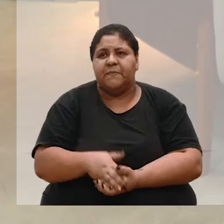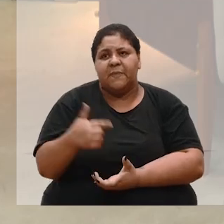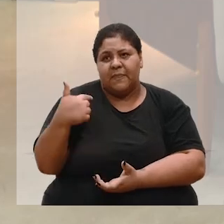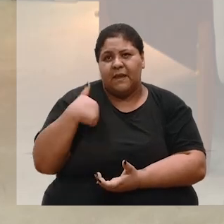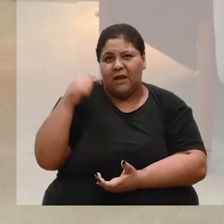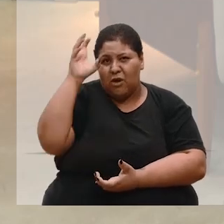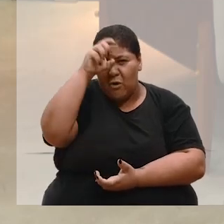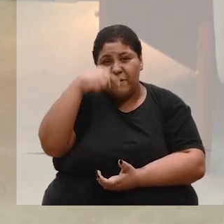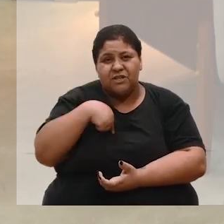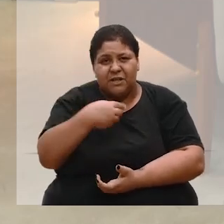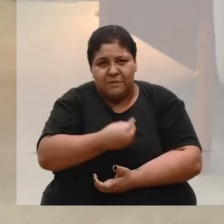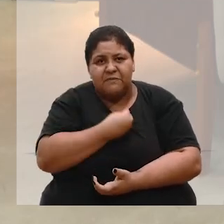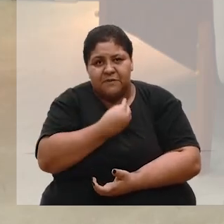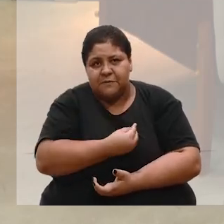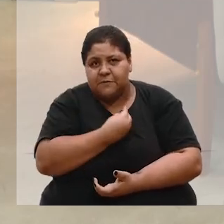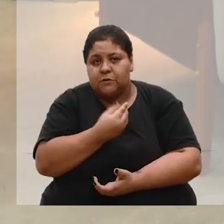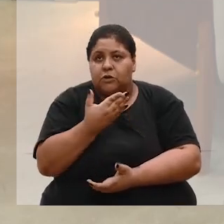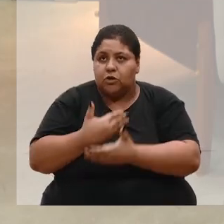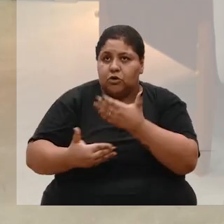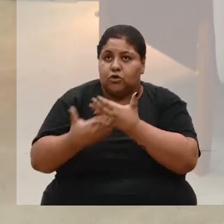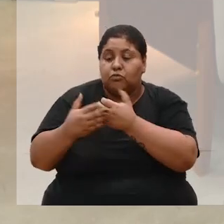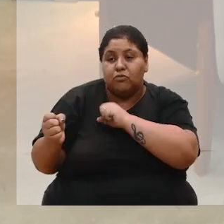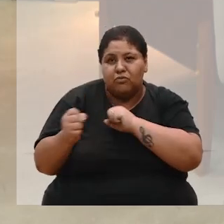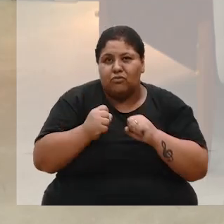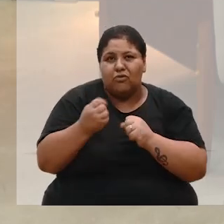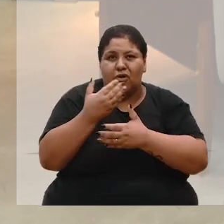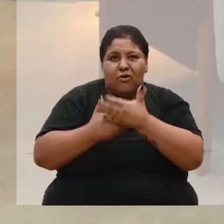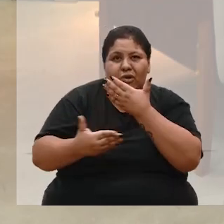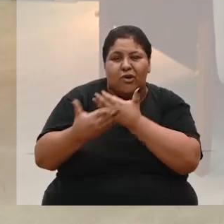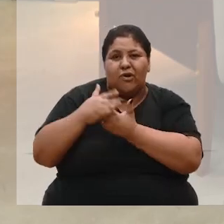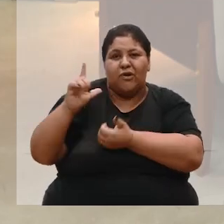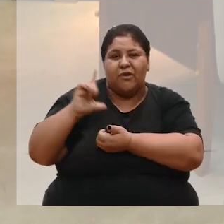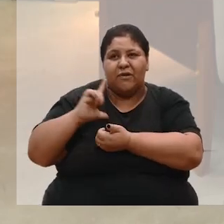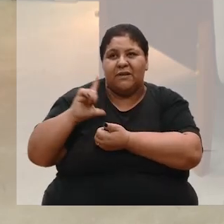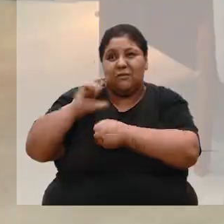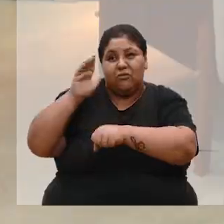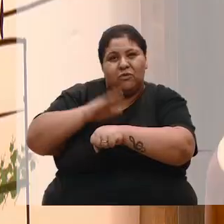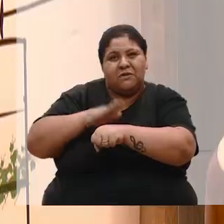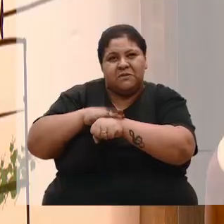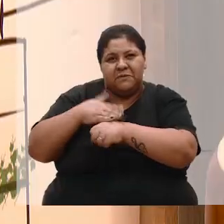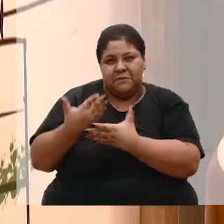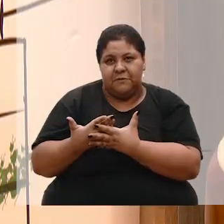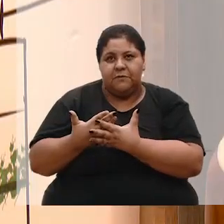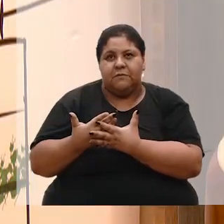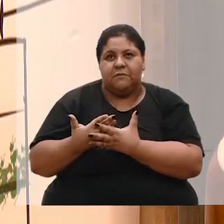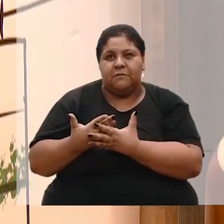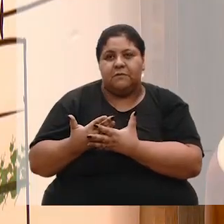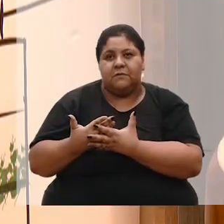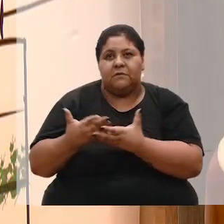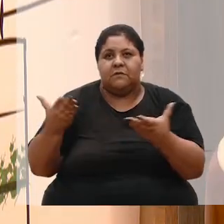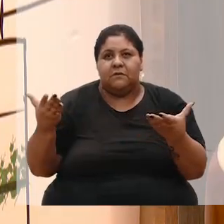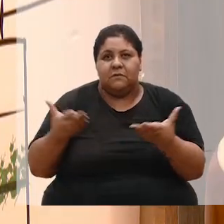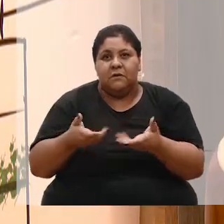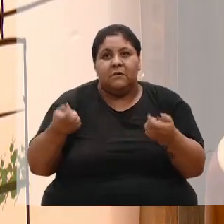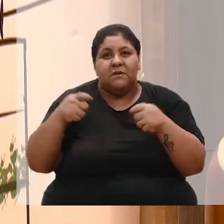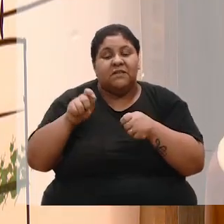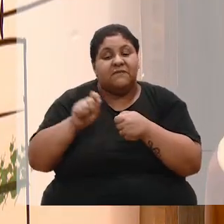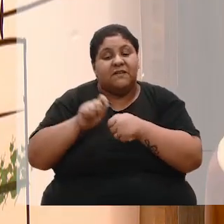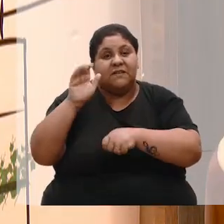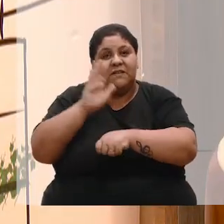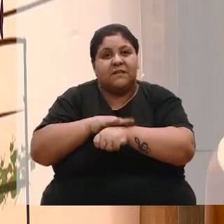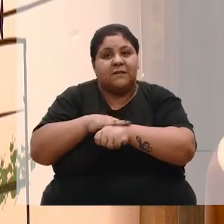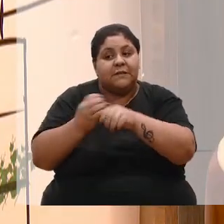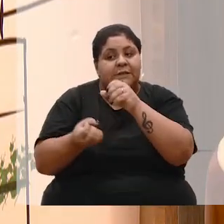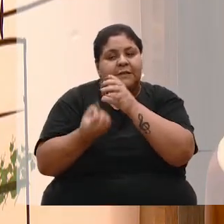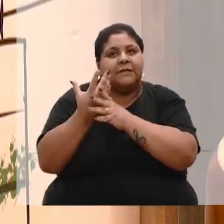aprendi na minha vida. Todo mundo pode, todo mundo tem o seu momento. E se agora você precisa fazer que esse momento